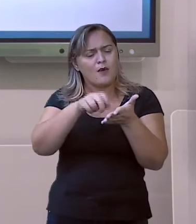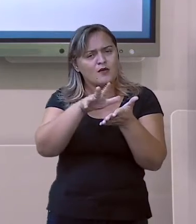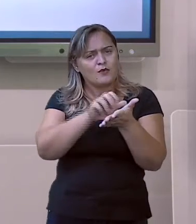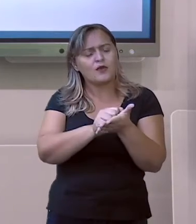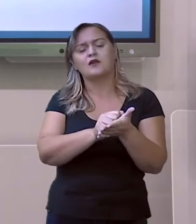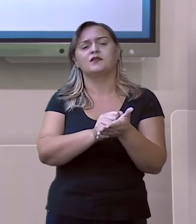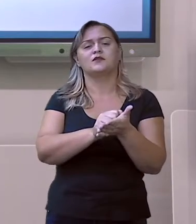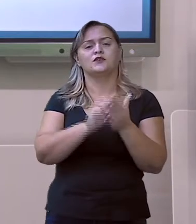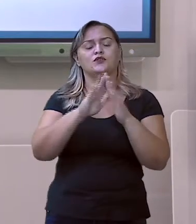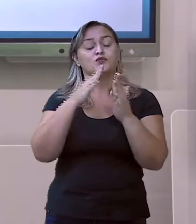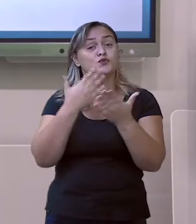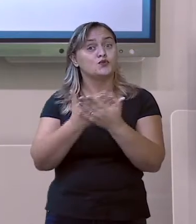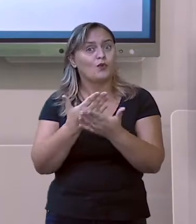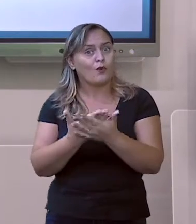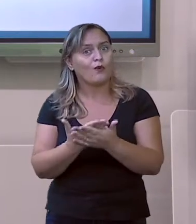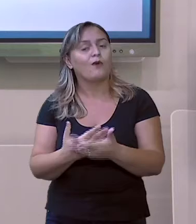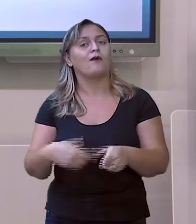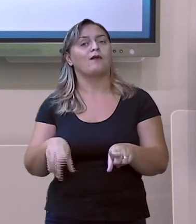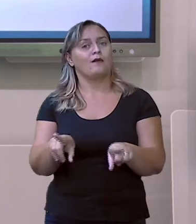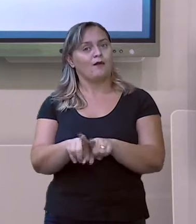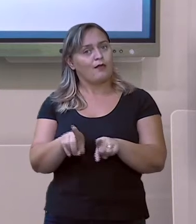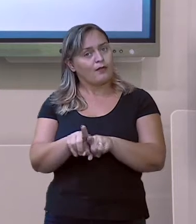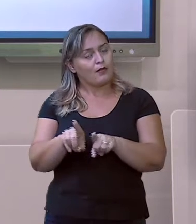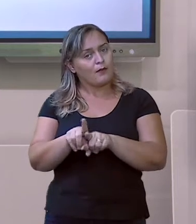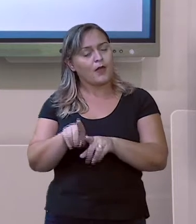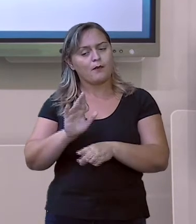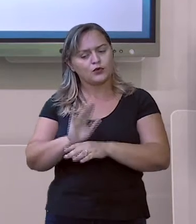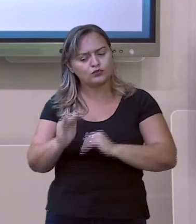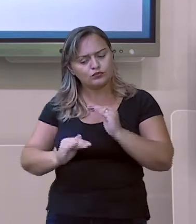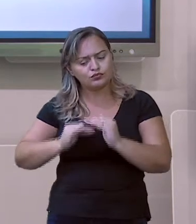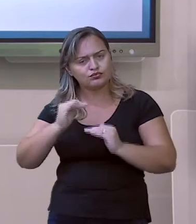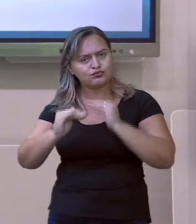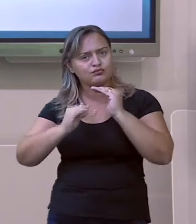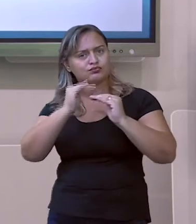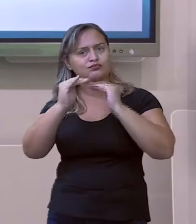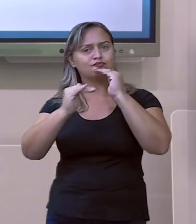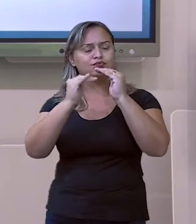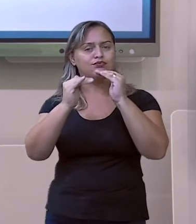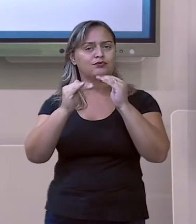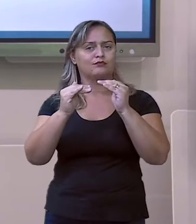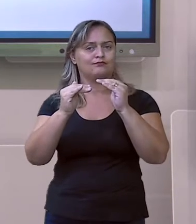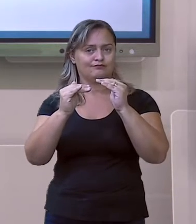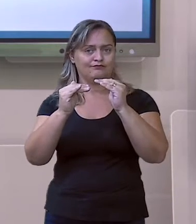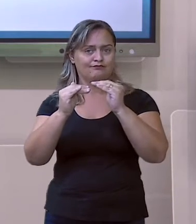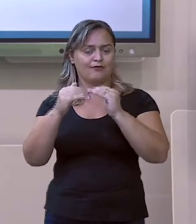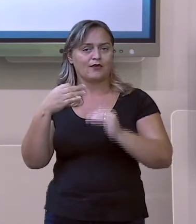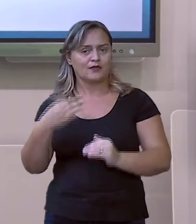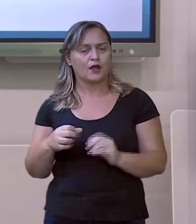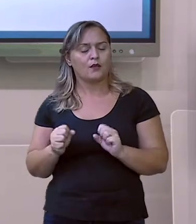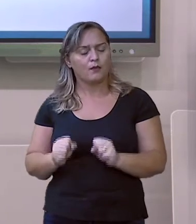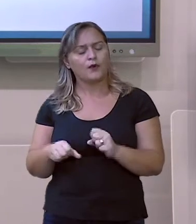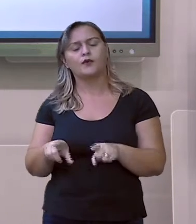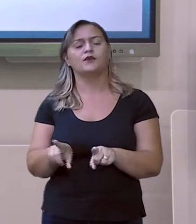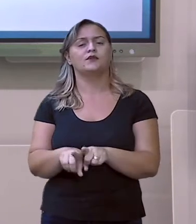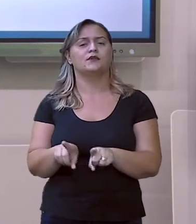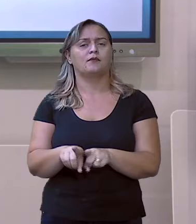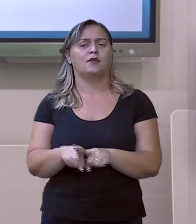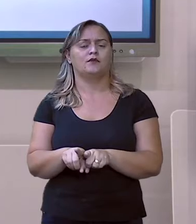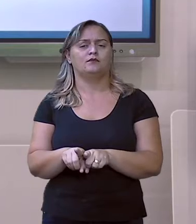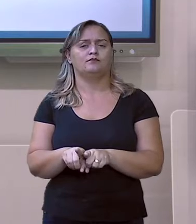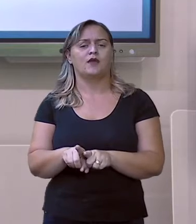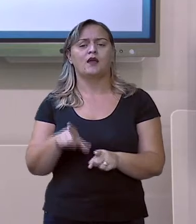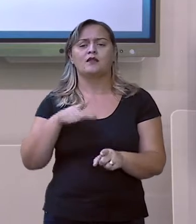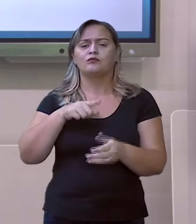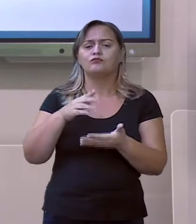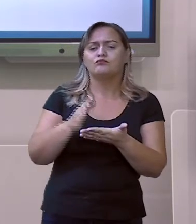o seu potencial, mas claro, respeitando aí os limites que a síndrome impõe. Já assim, em alguns casos vão ser necessários, vai